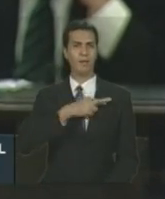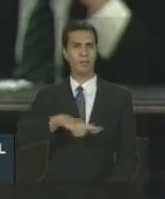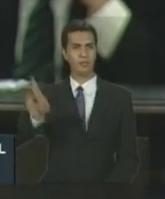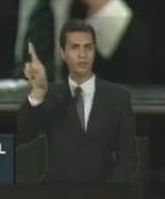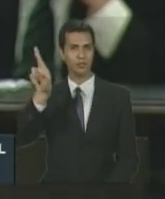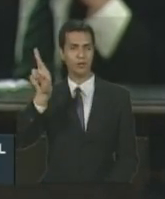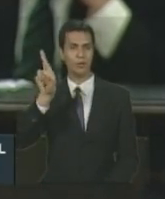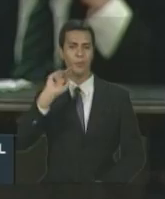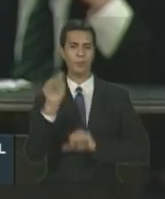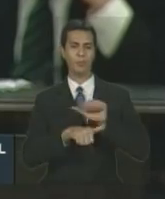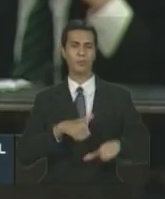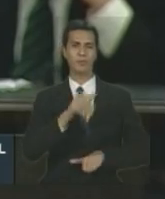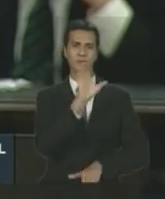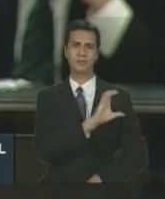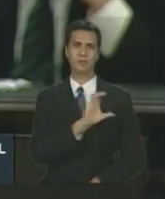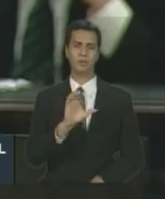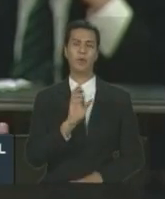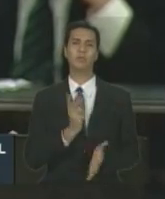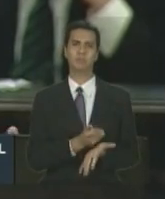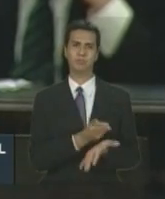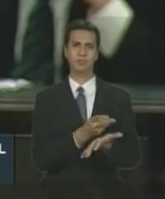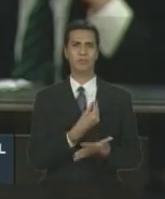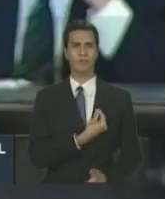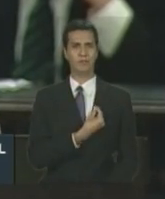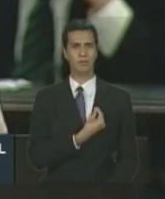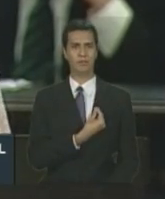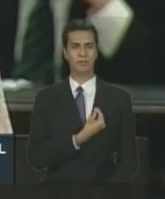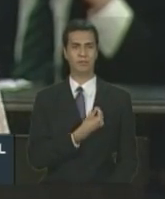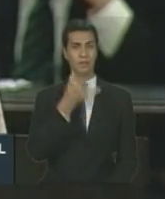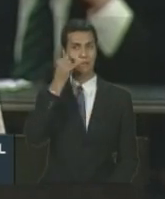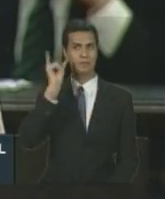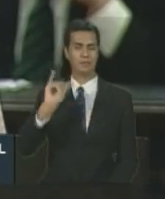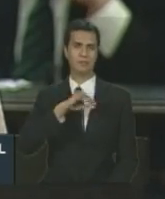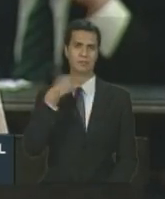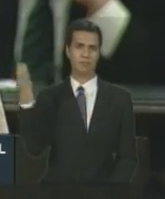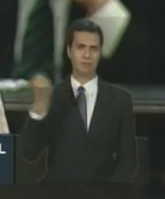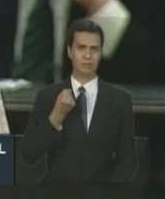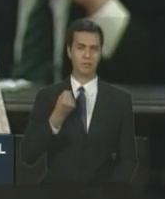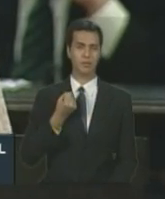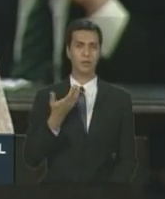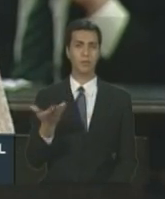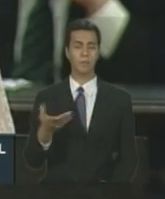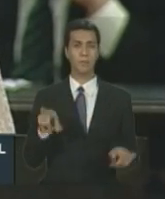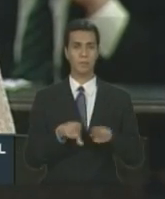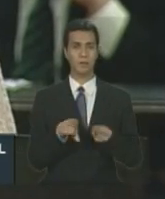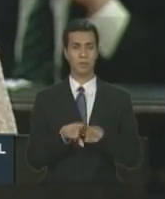Outra parte foi composta também pela vinda